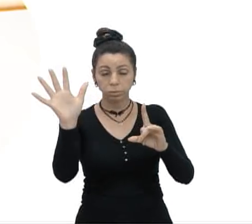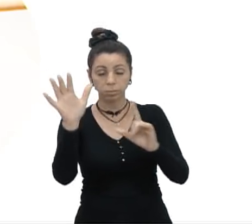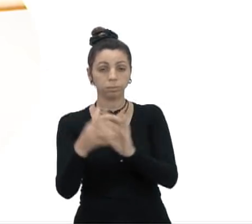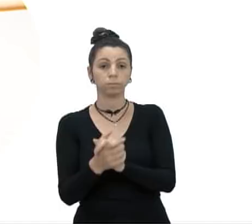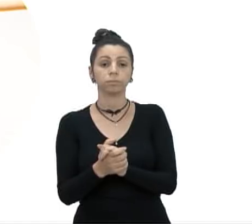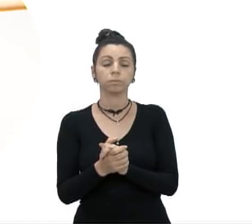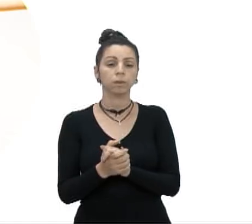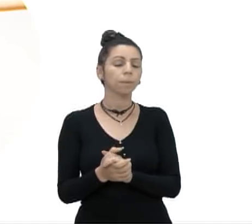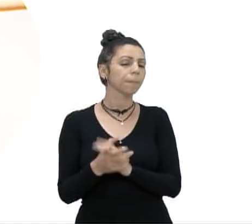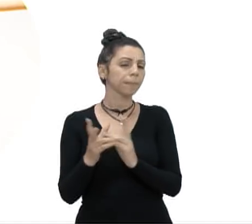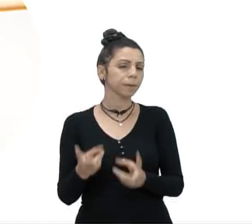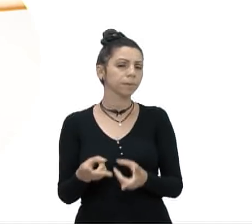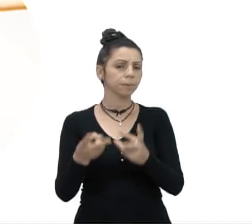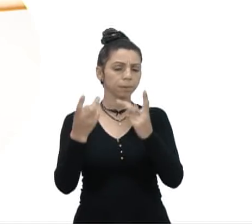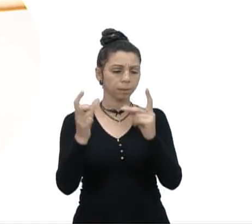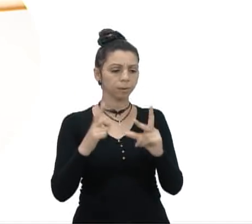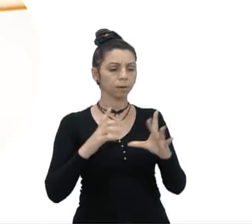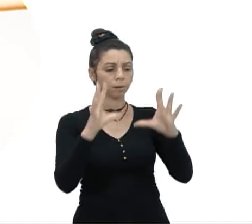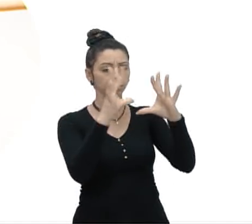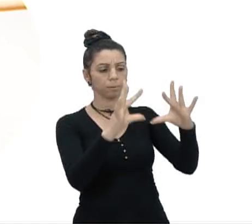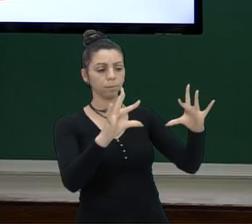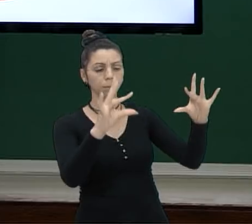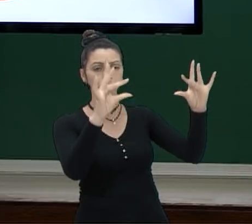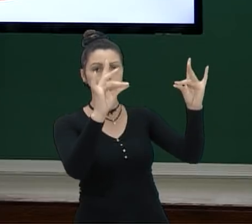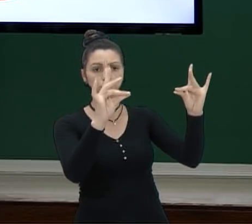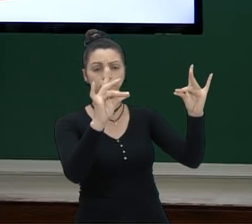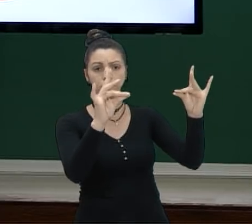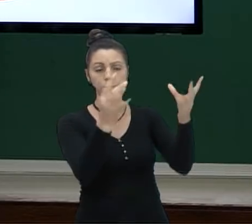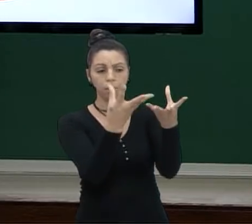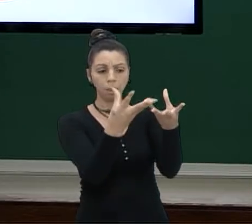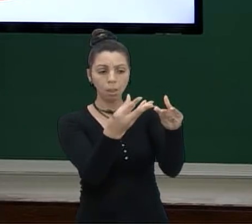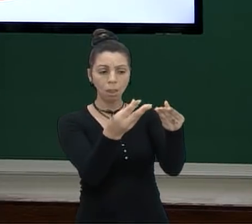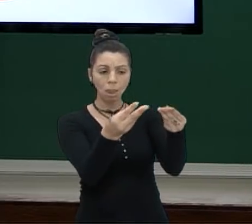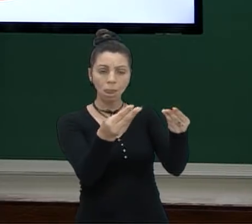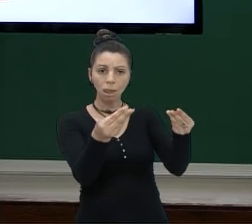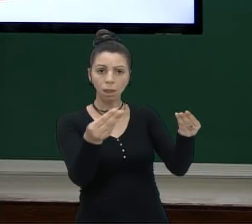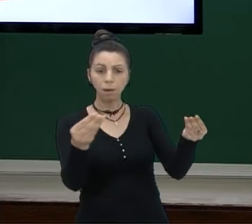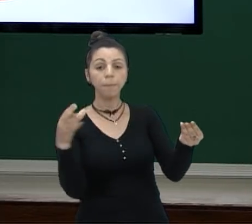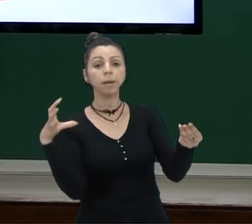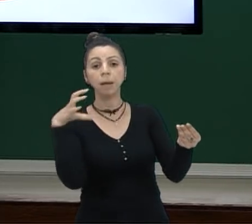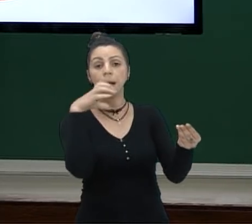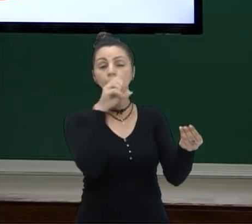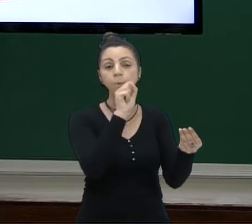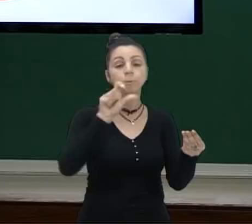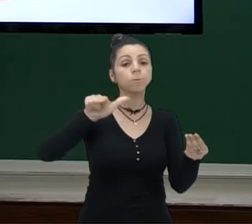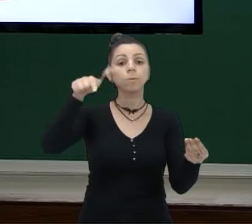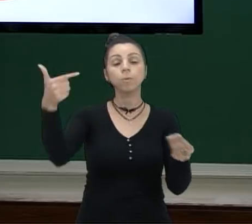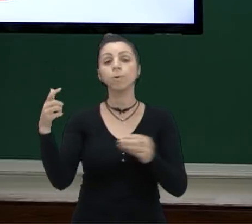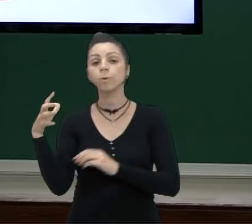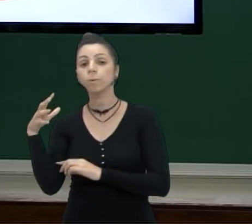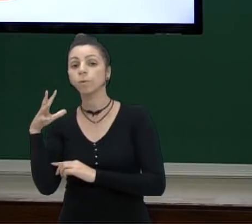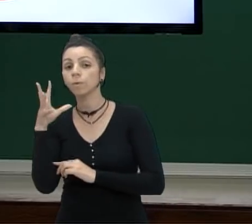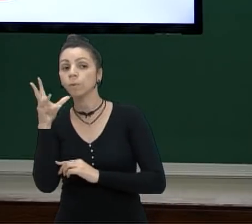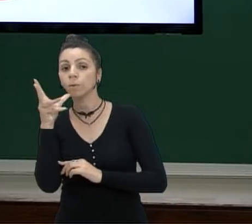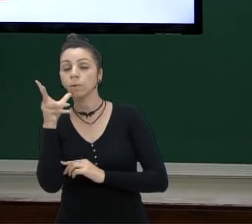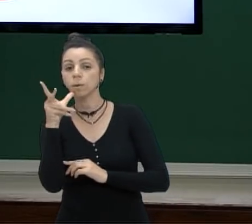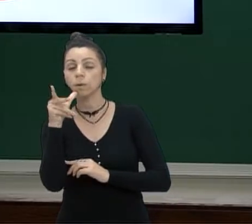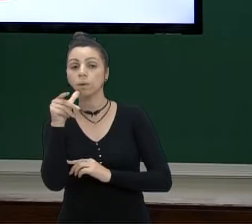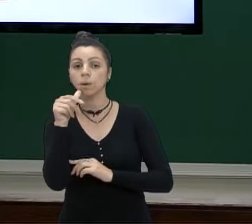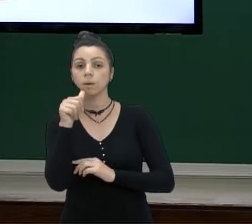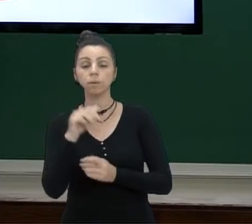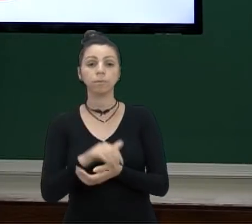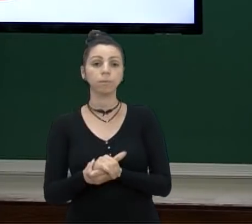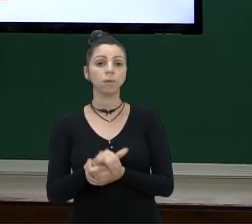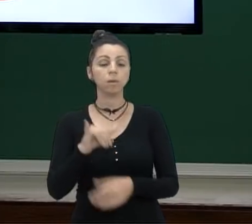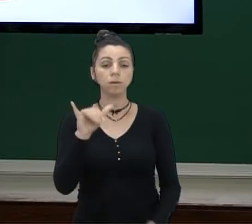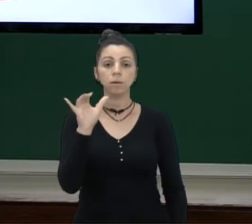ao escoarem, ou seja, escorrer, são mais rápidos e outros mais lentos? Quanto mais lentamente